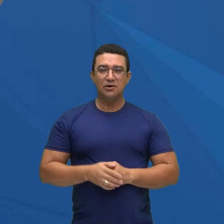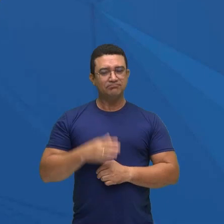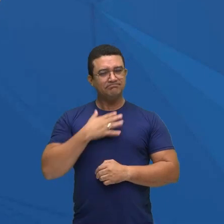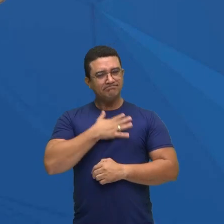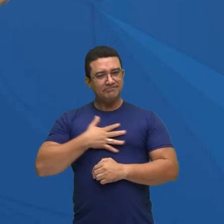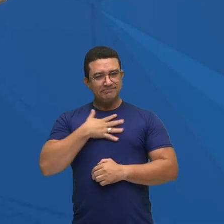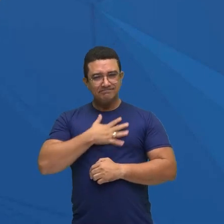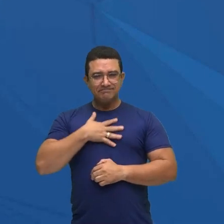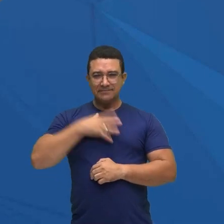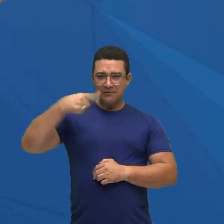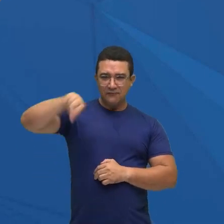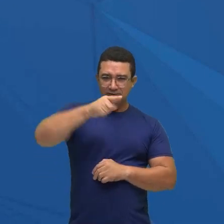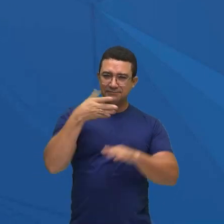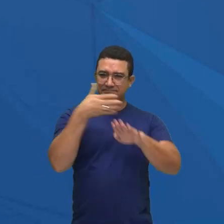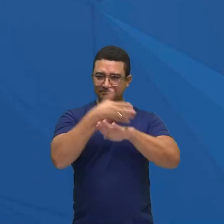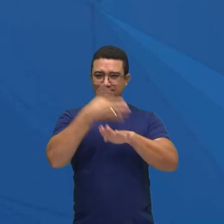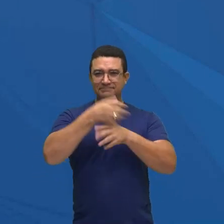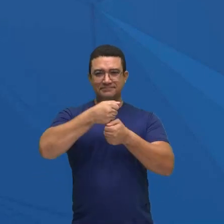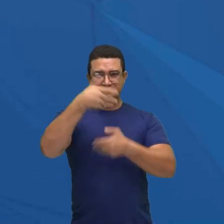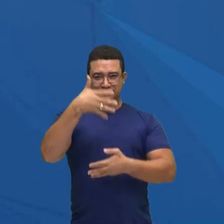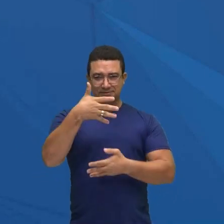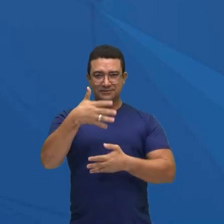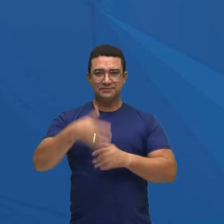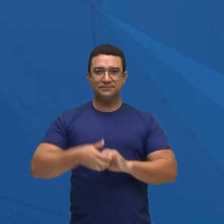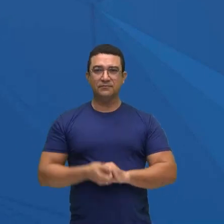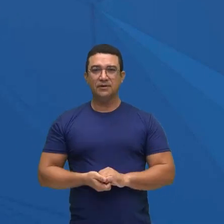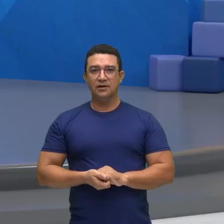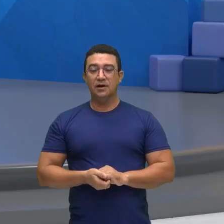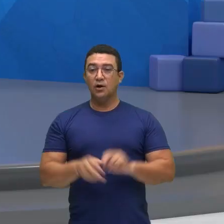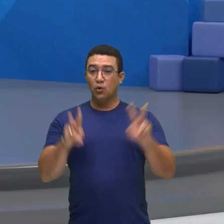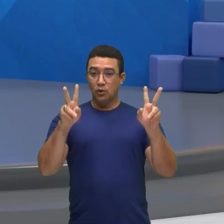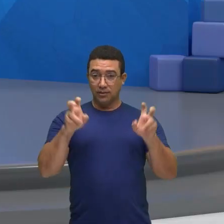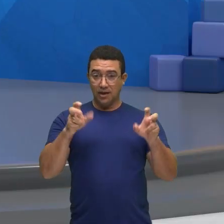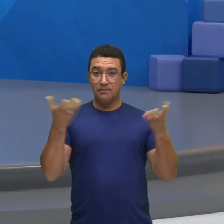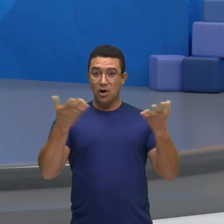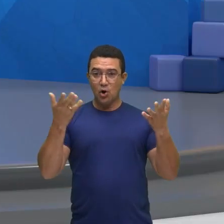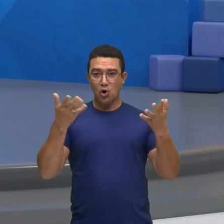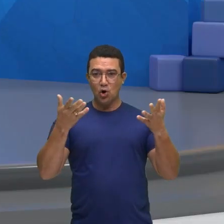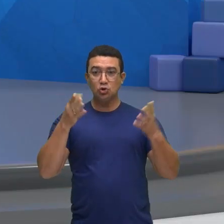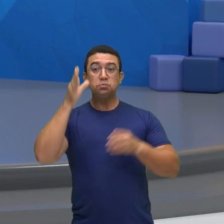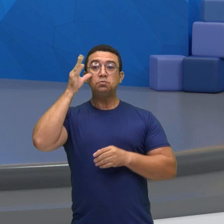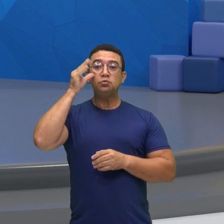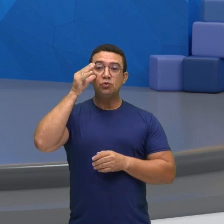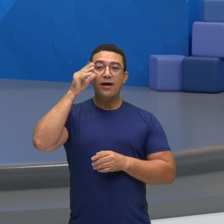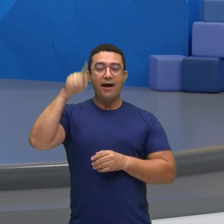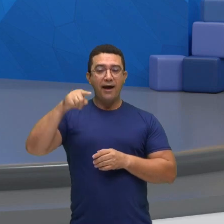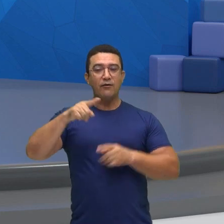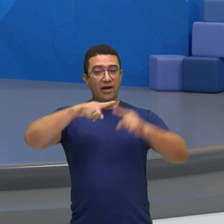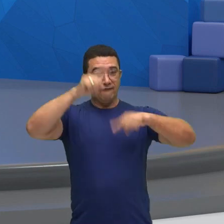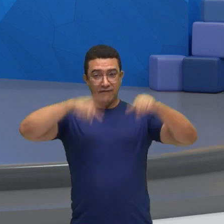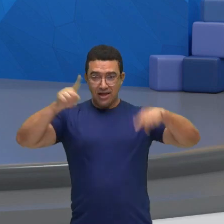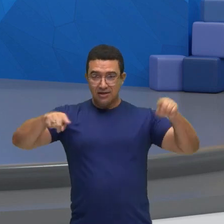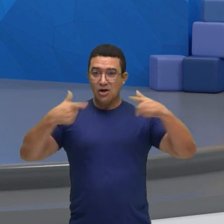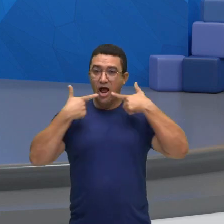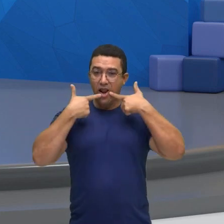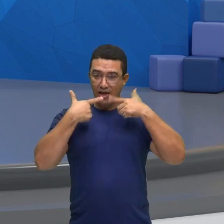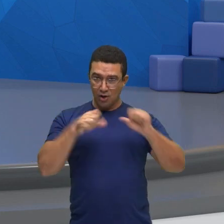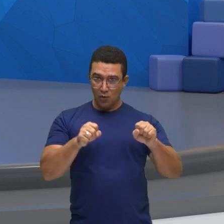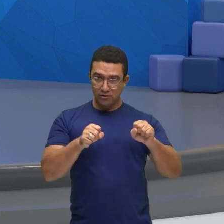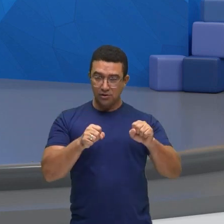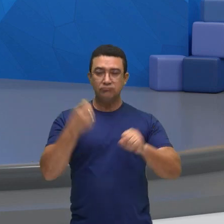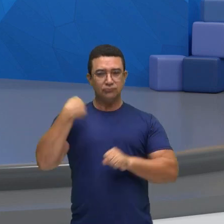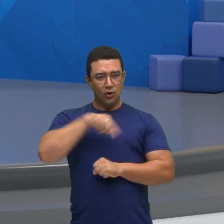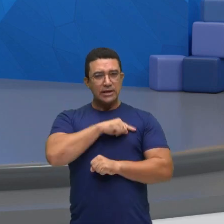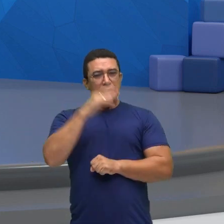a participação de vocês, tá bom? O tema do Espia, essa conversa de hoje, foi sobre variações linguísticas e a gente compreendeu